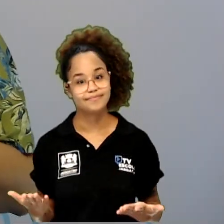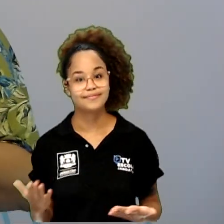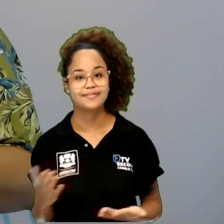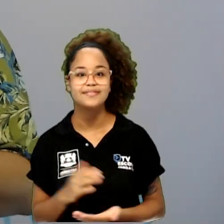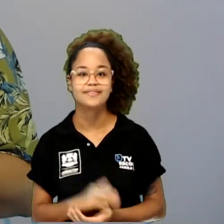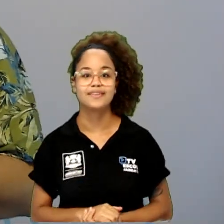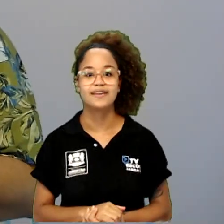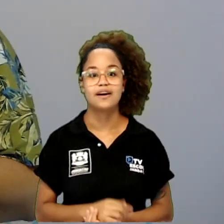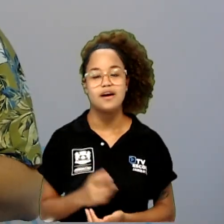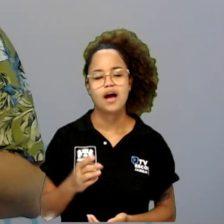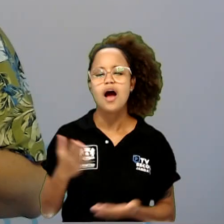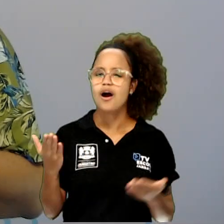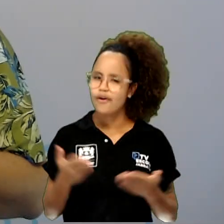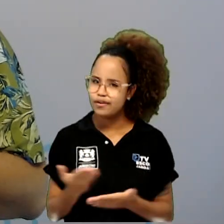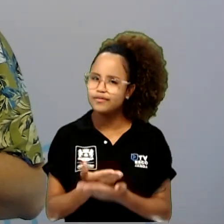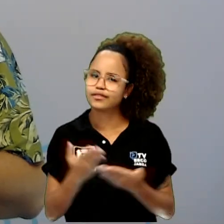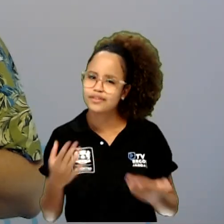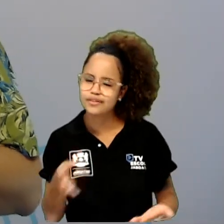isso. Vocês agora